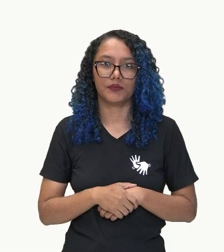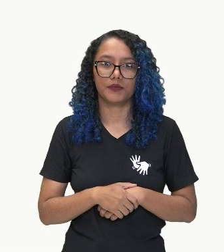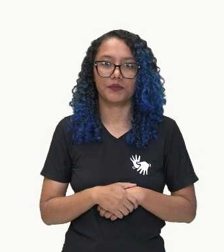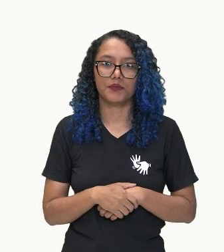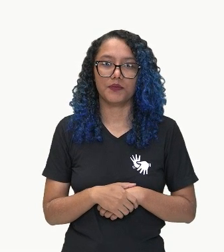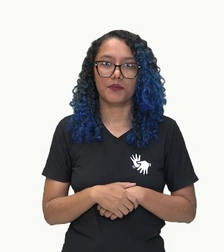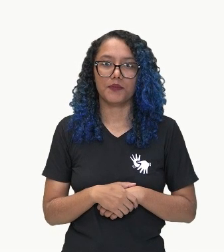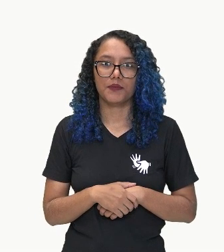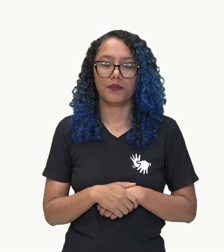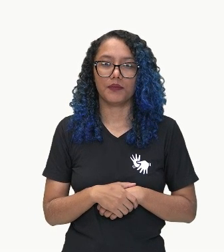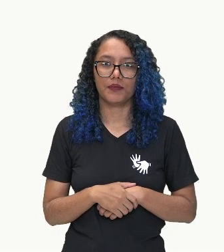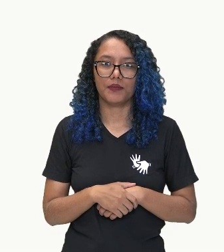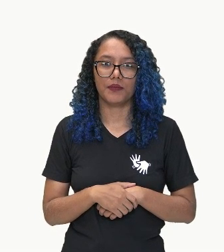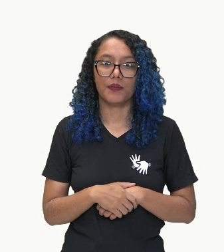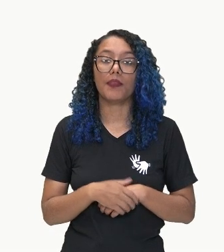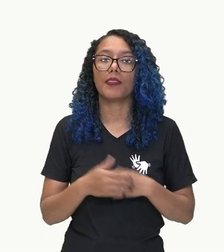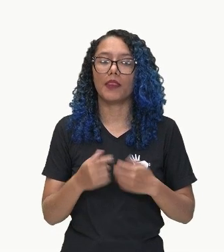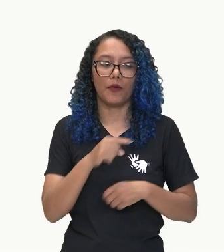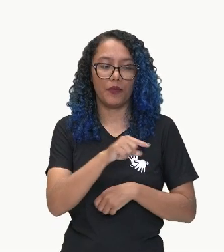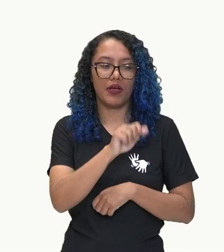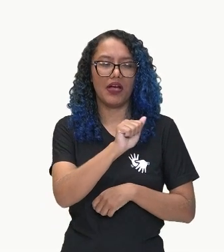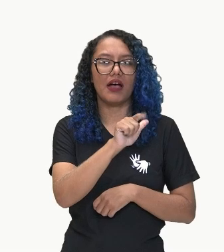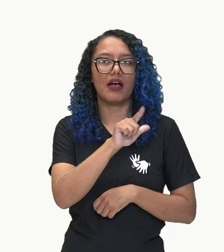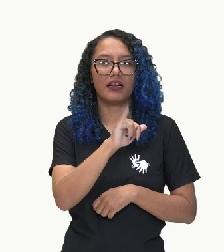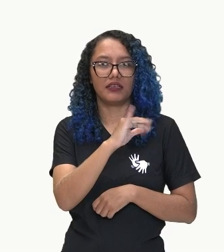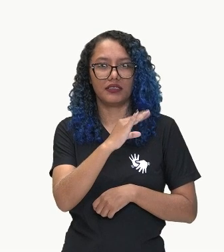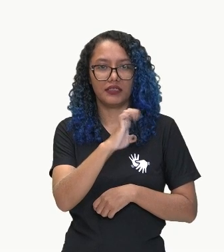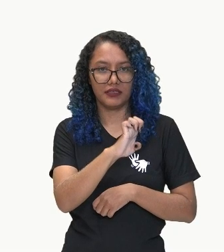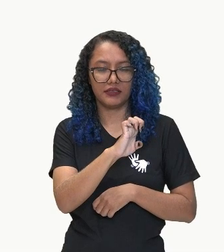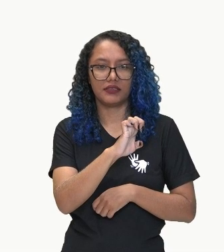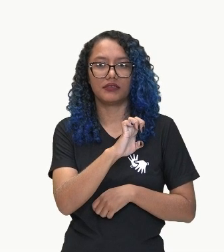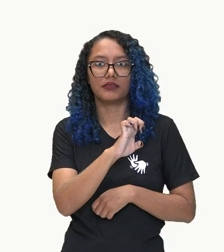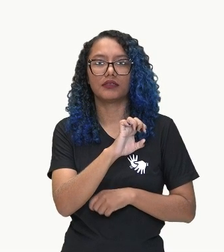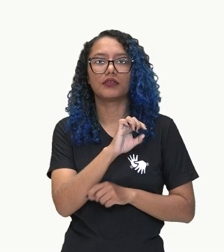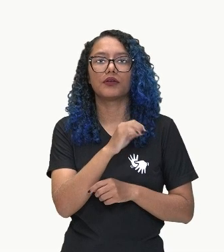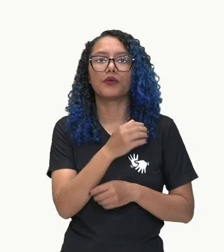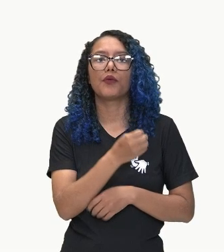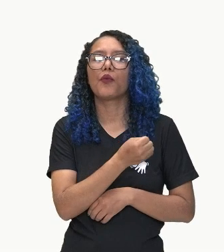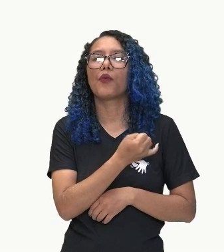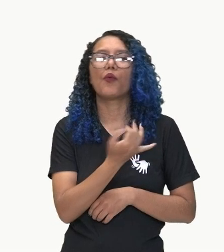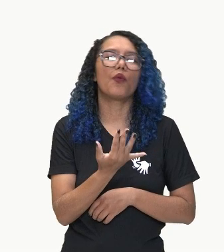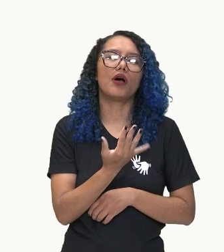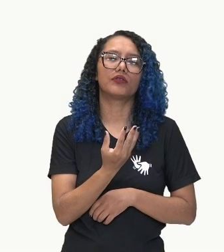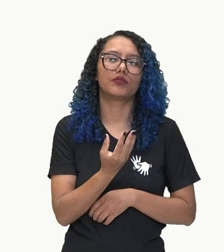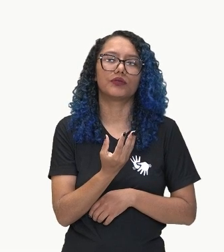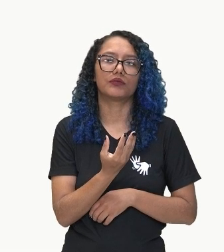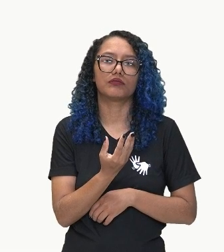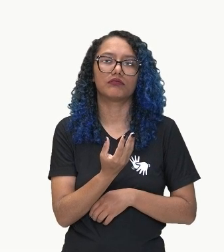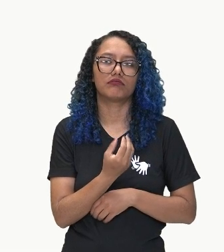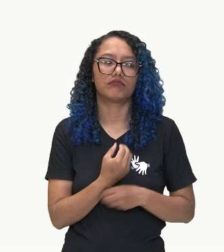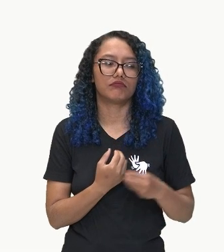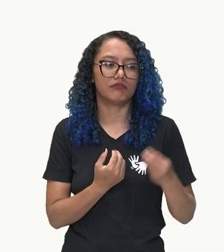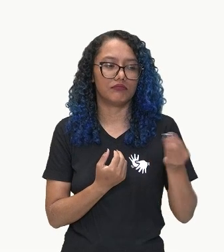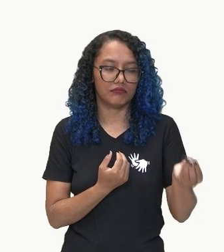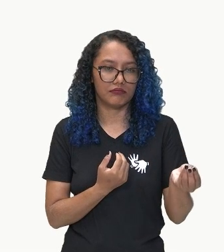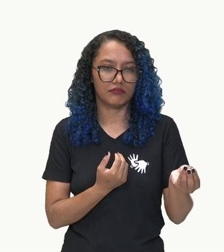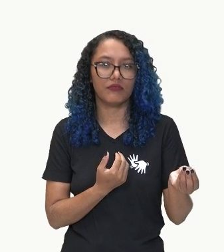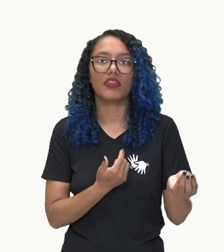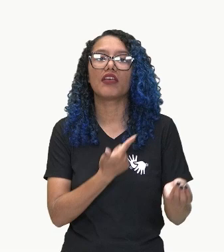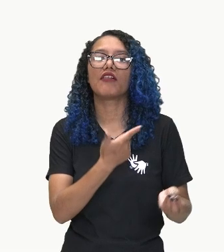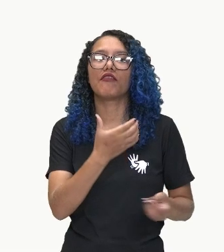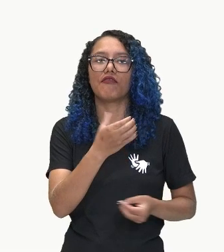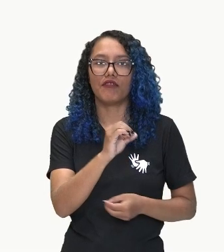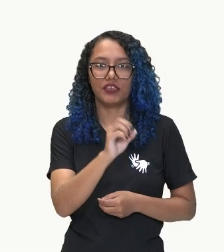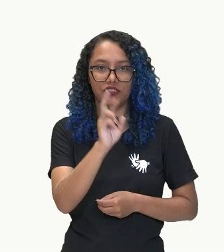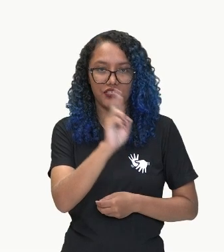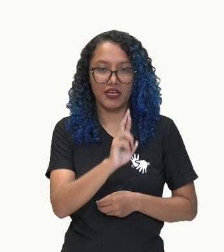que acontece? A Alice de cara já vai pegar 20 reais. Mas o João, ele tem que saber um